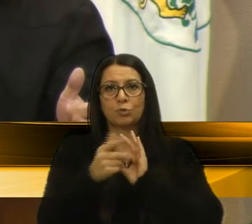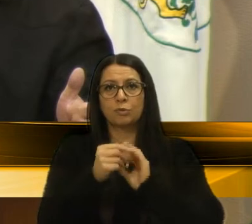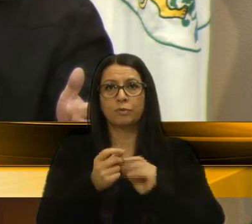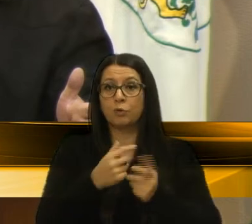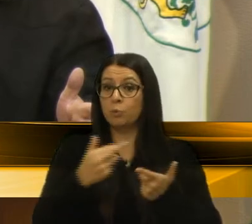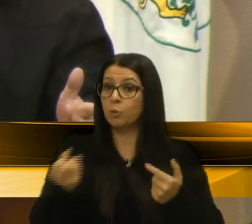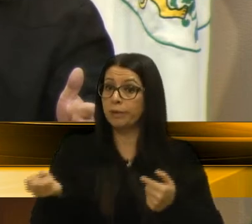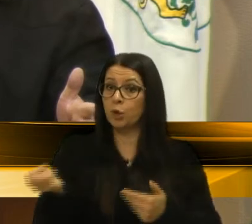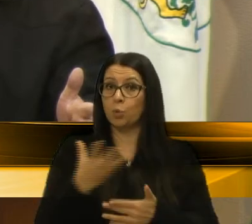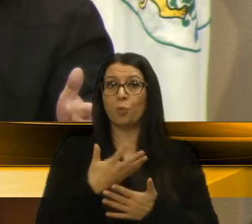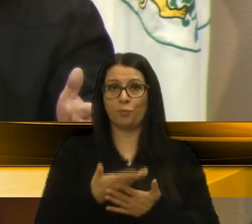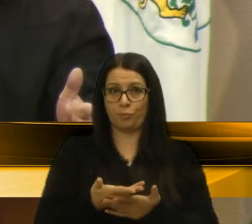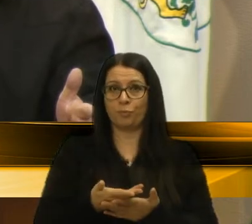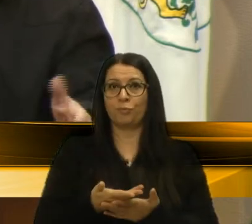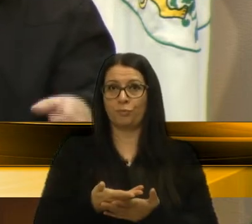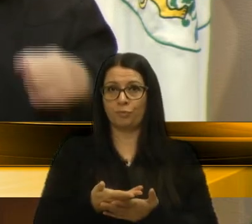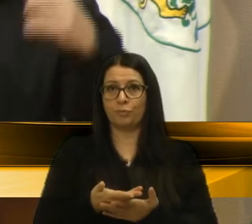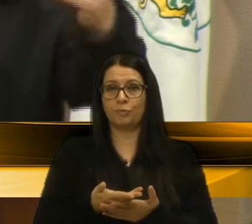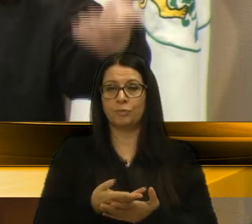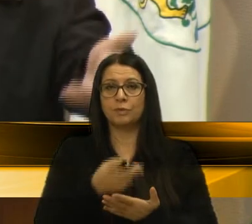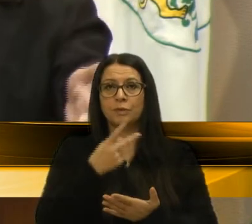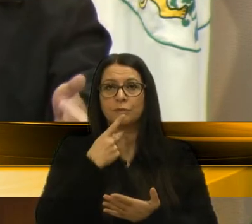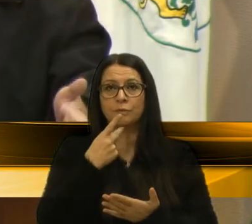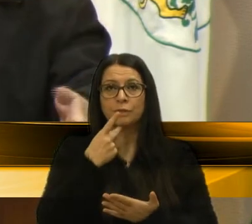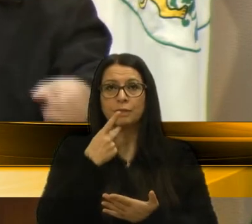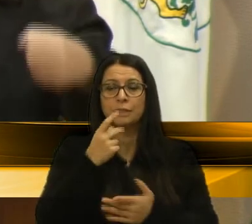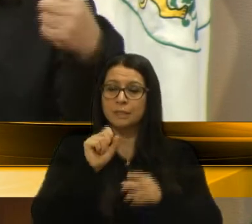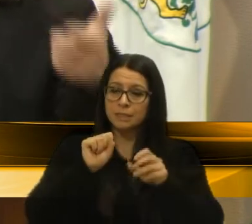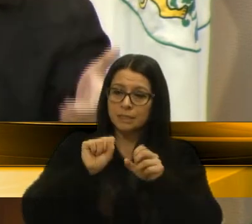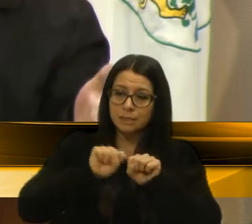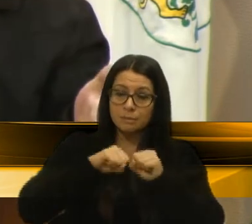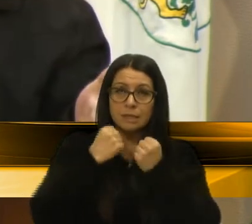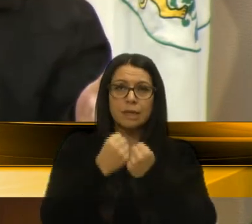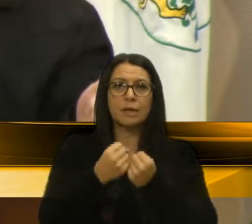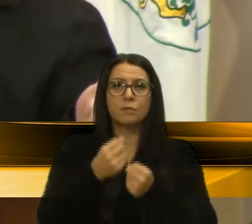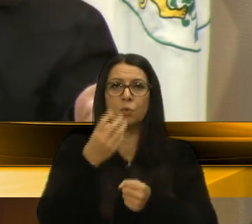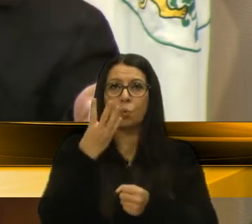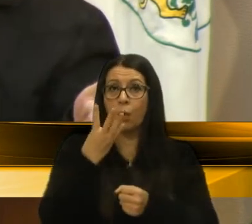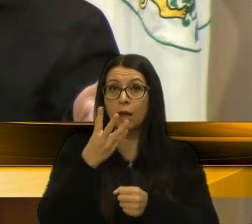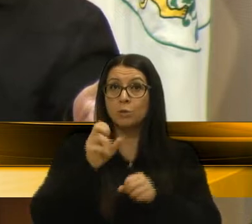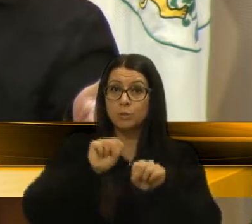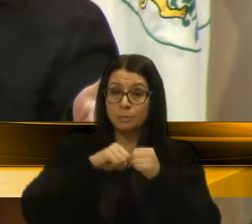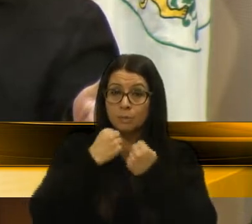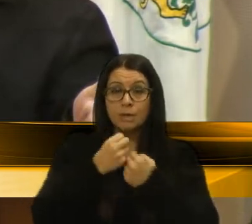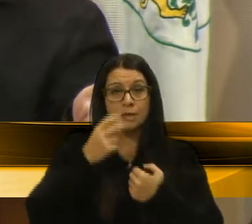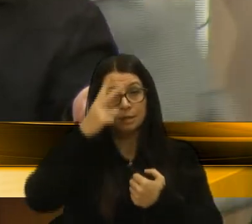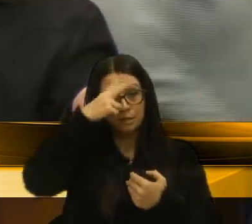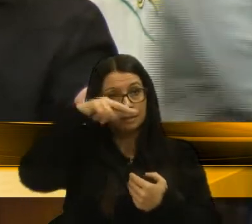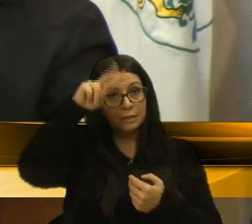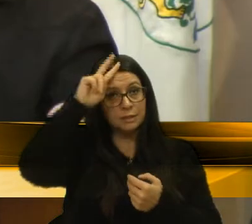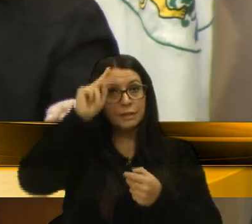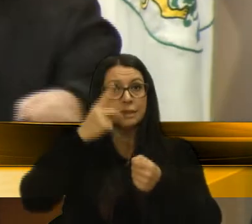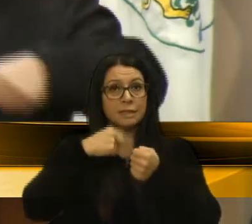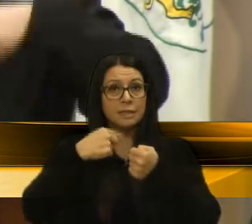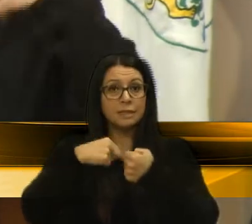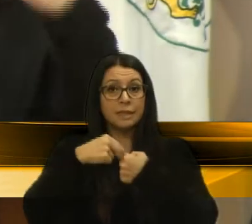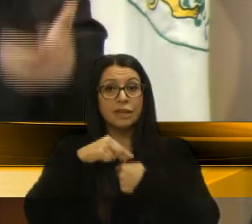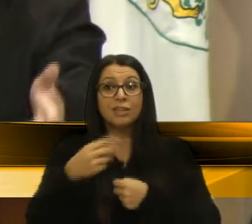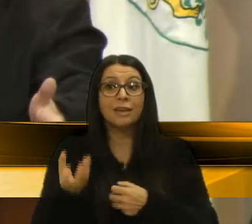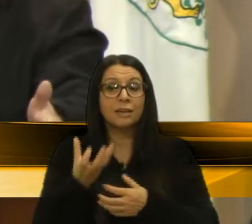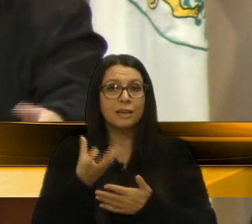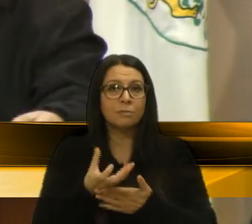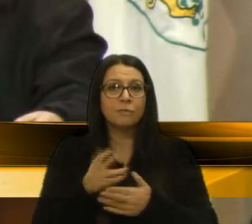inovadora, né? Fizemos seminários aqui, foram 4 seminários, vereador Edson, a cidade que queremos,